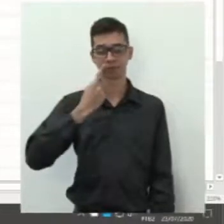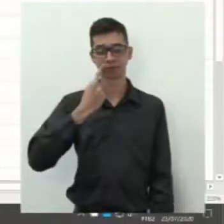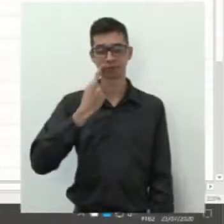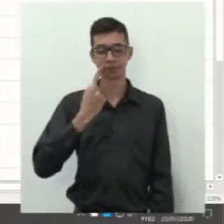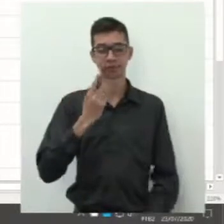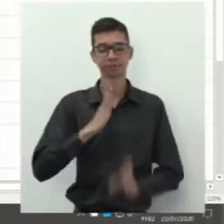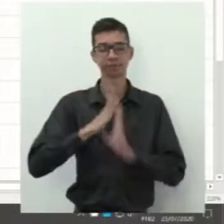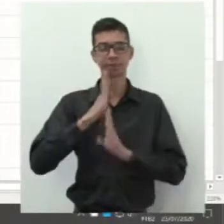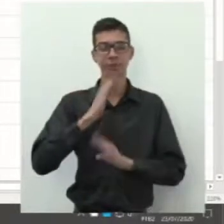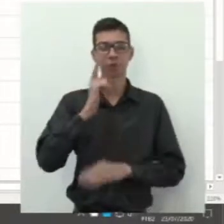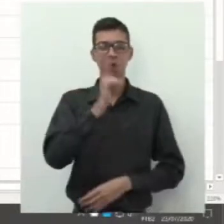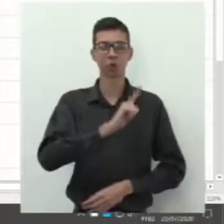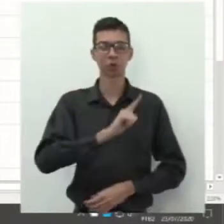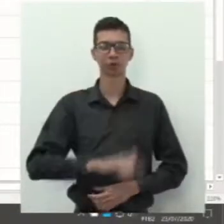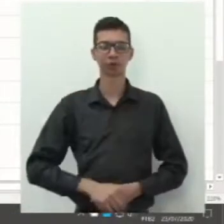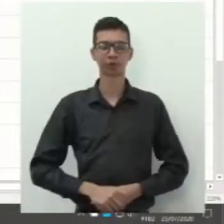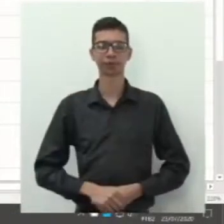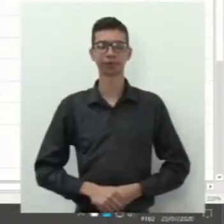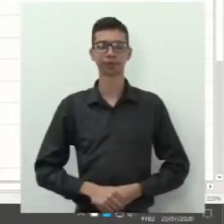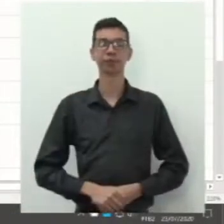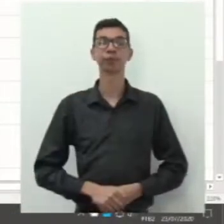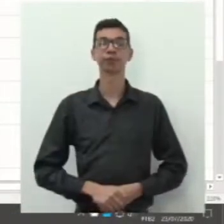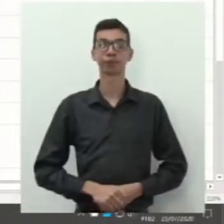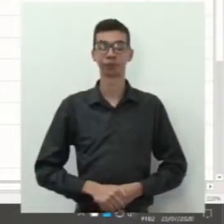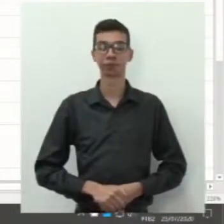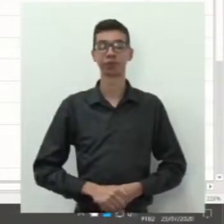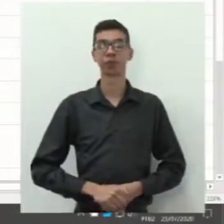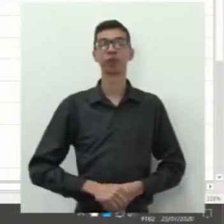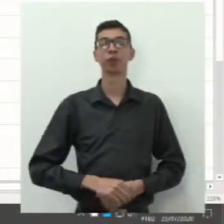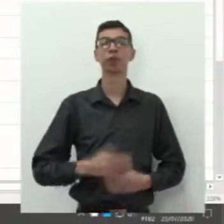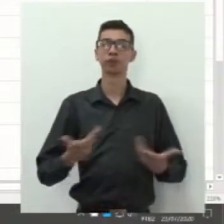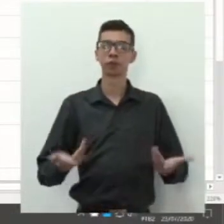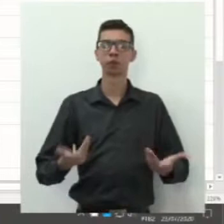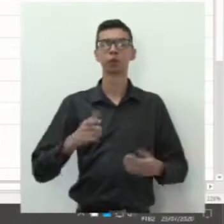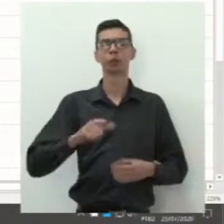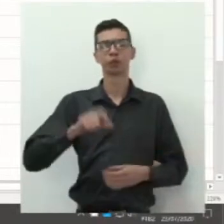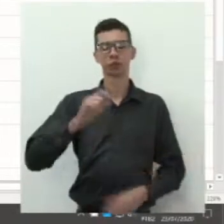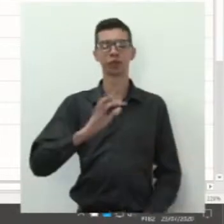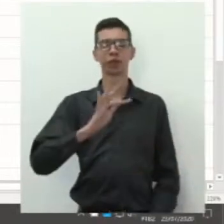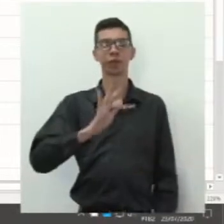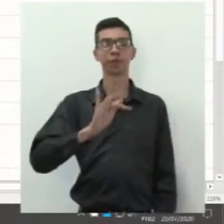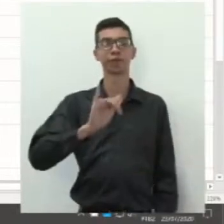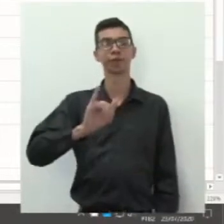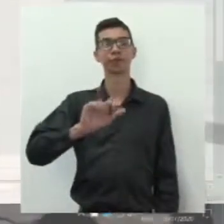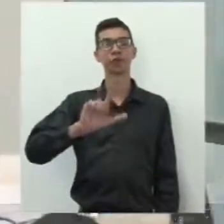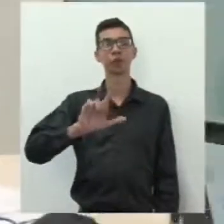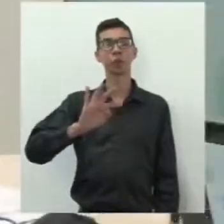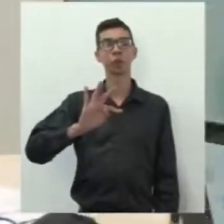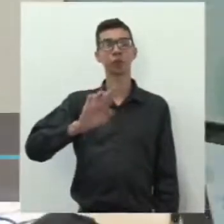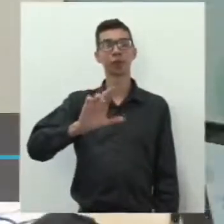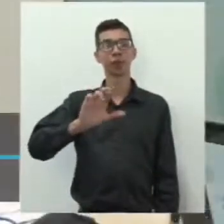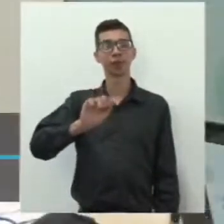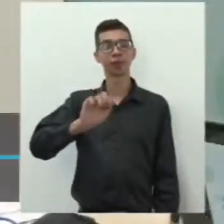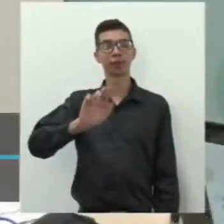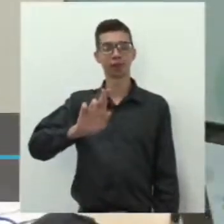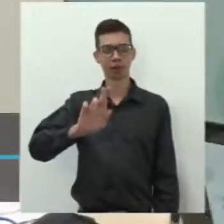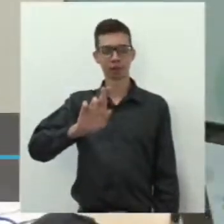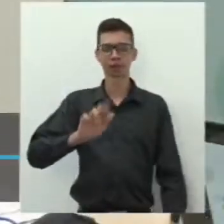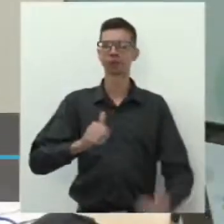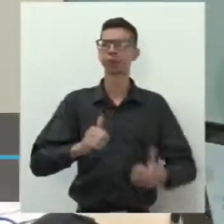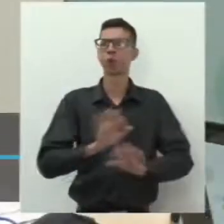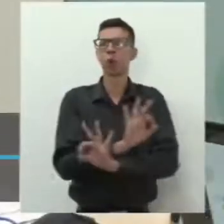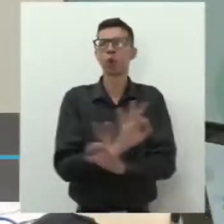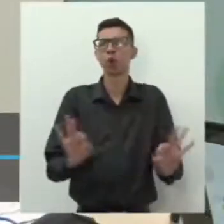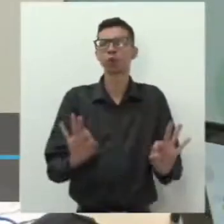tá? Filtrar dados, gente, é muito importante, é um recurso muito legal para qualquer planilha que você estiver